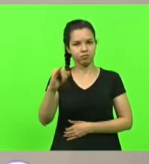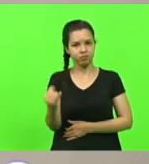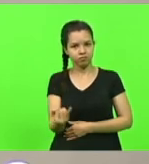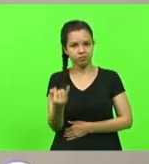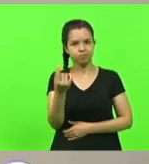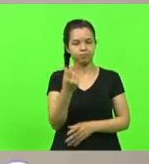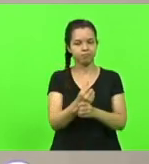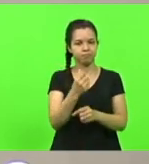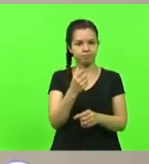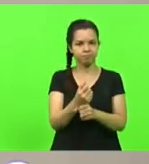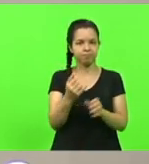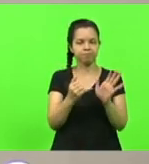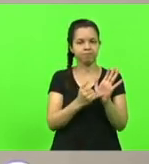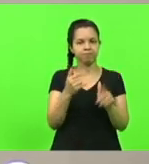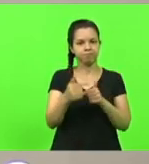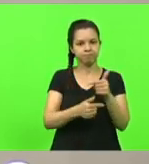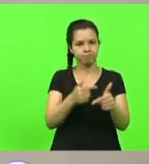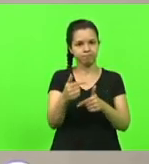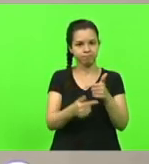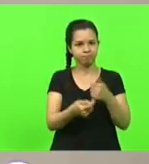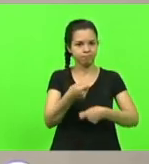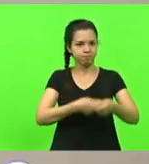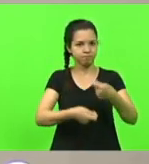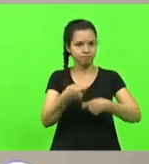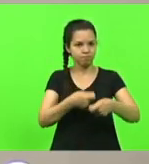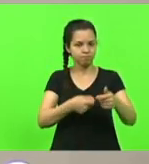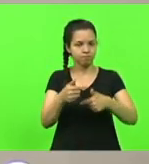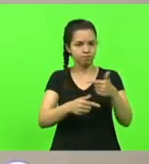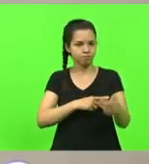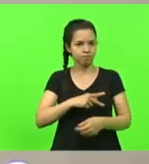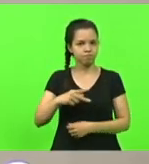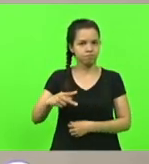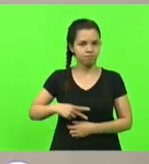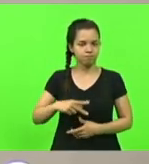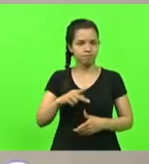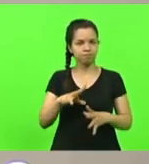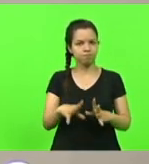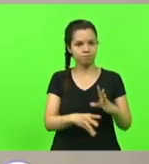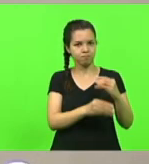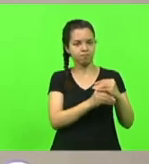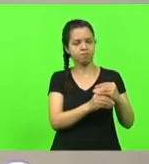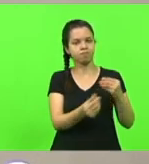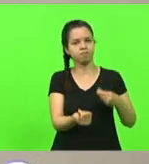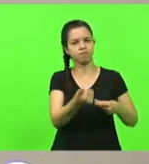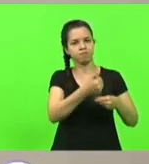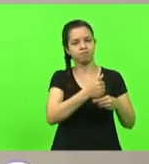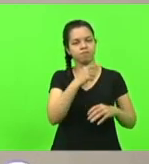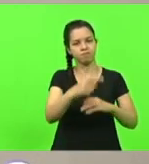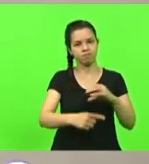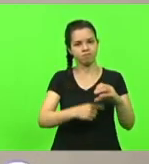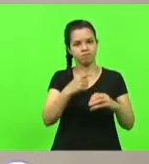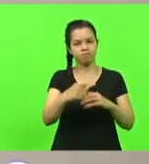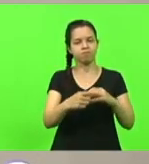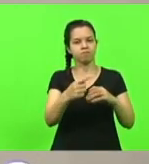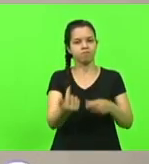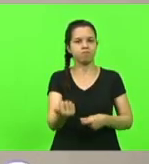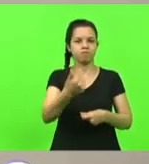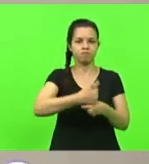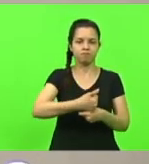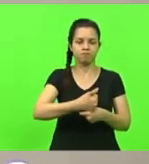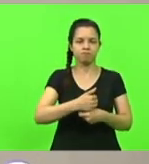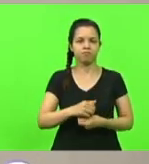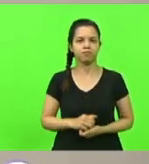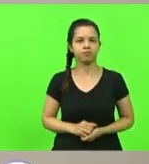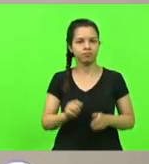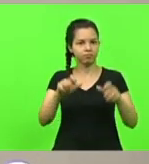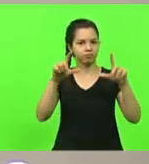tributação, trabalho, administração e serviço público, com emenda substitutiva global. Em discussão. Presidente, vamos abrir o painel, por